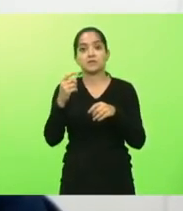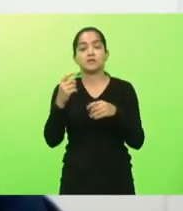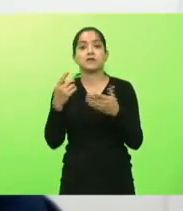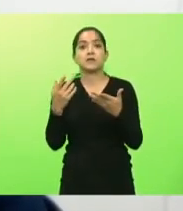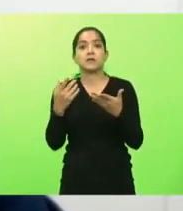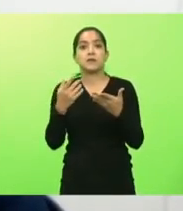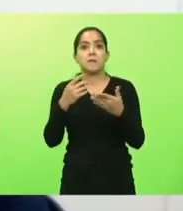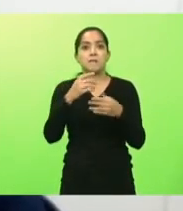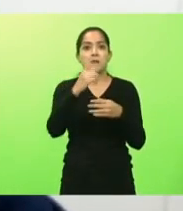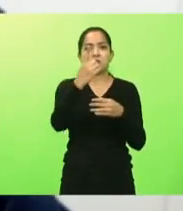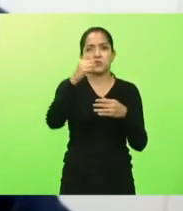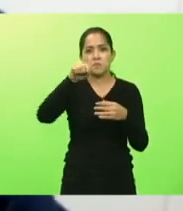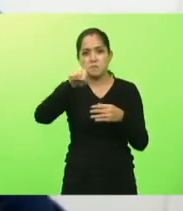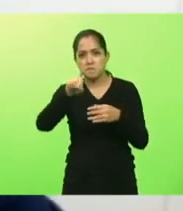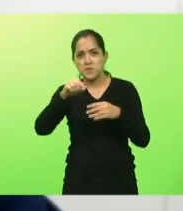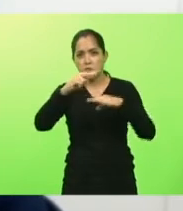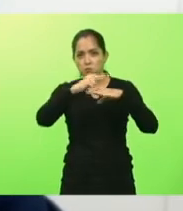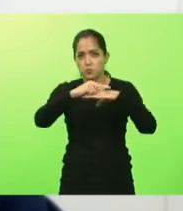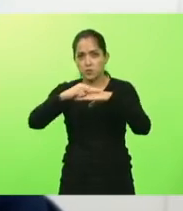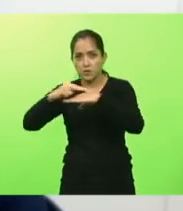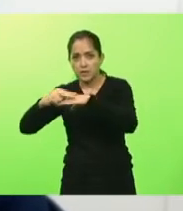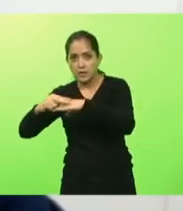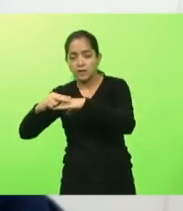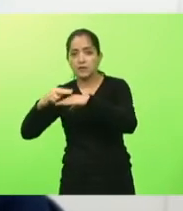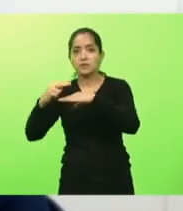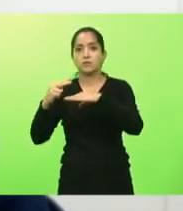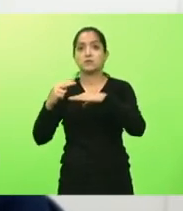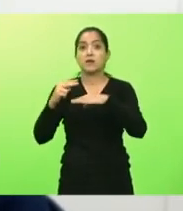campanha. Daí fez uma compra